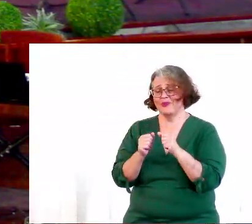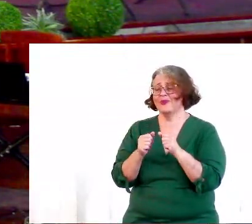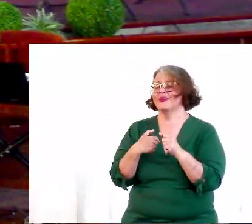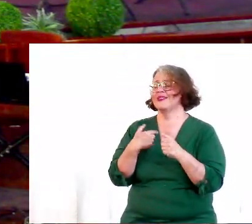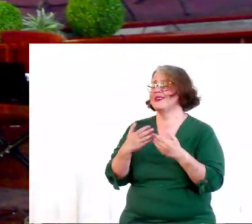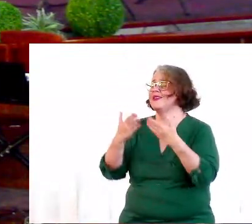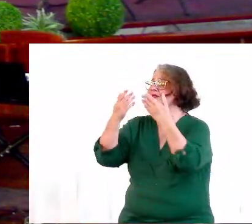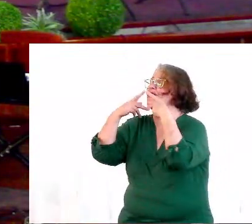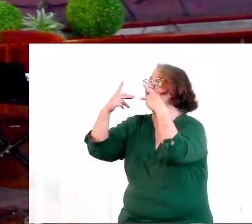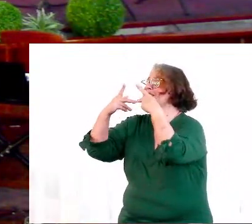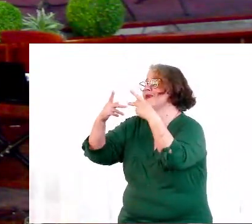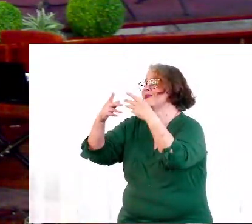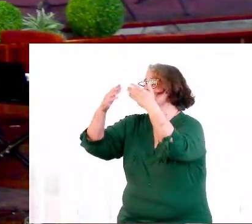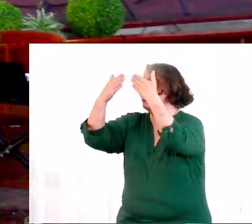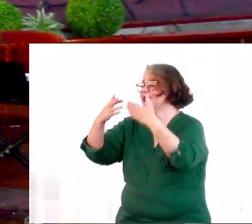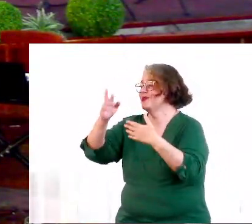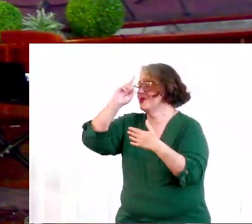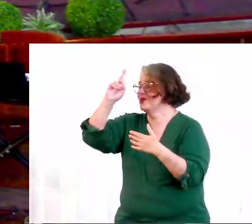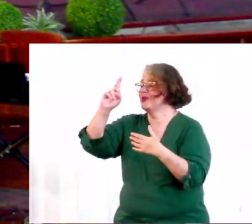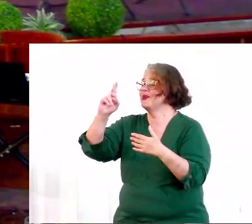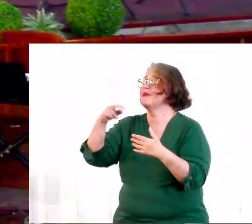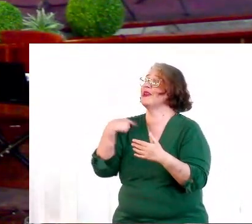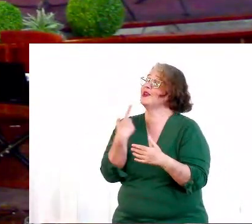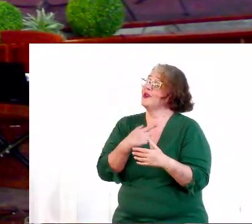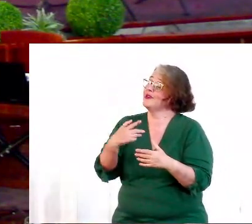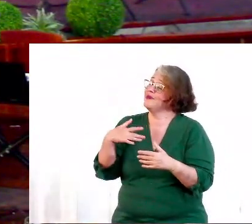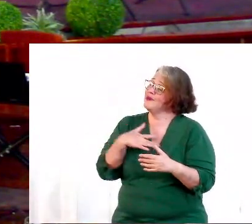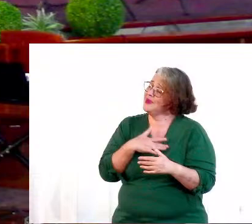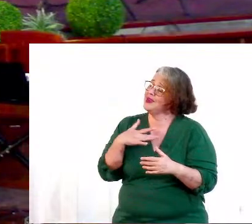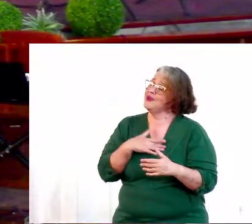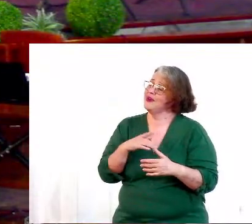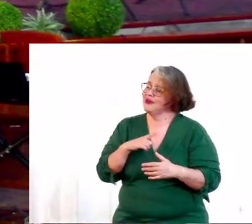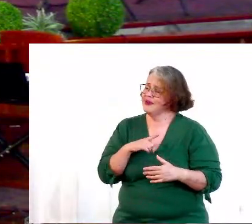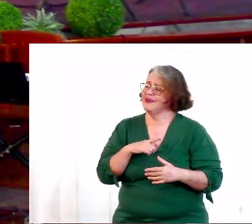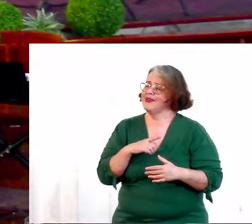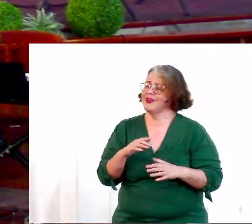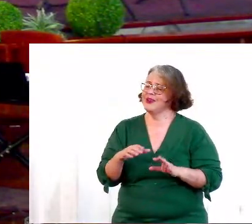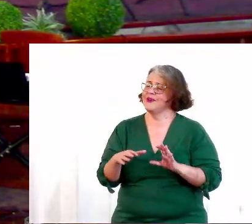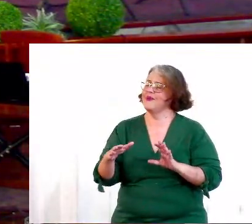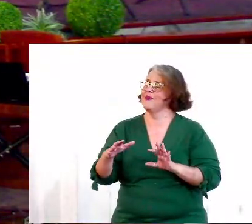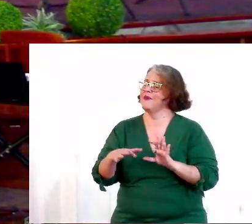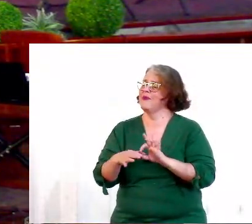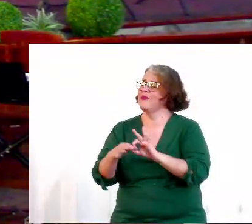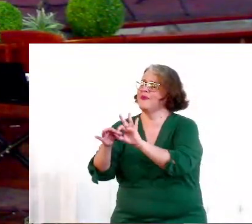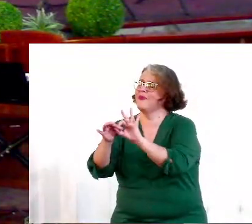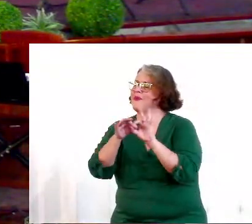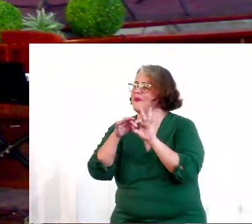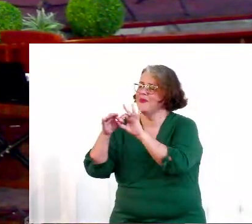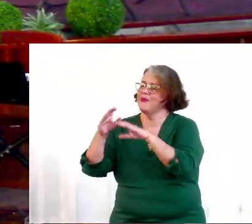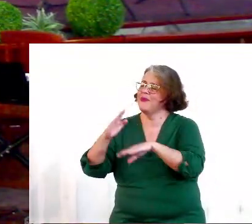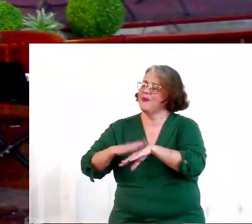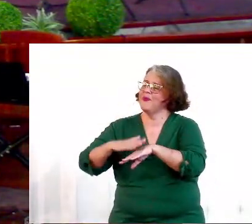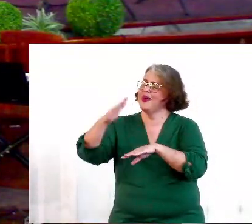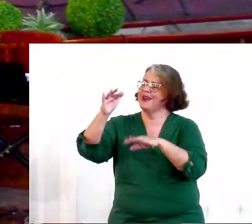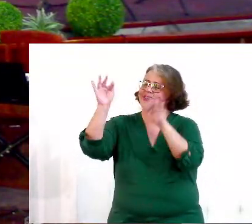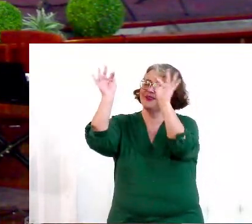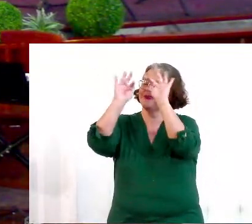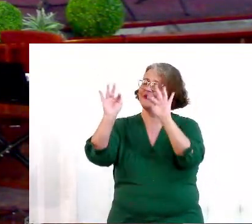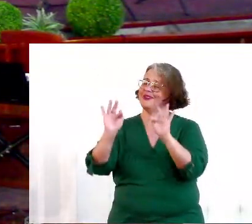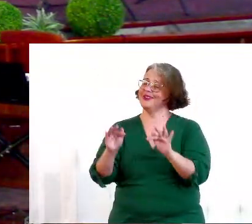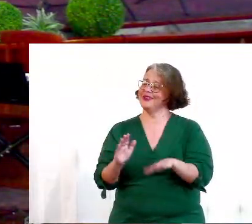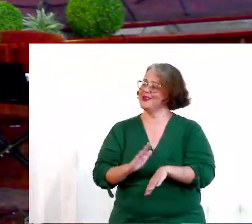para que alcancemos a Tua misericórdia e, mais unidos, alegres e felizes,